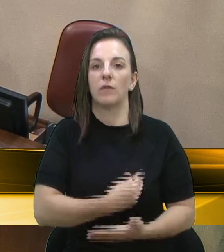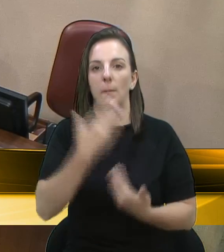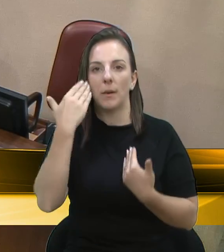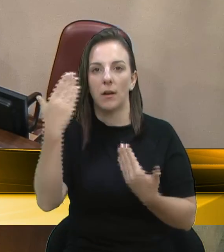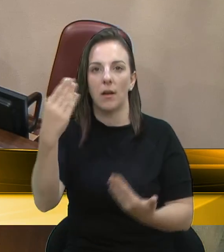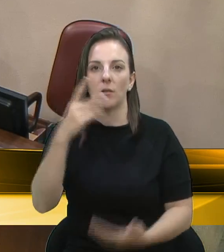Obrigado.